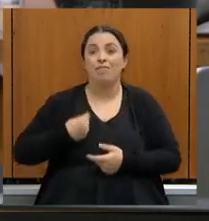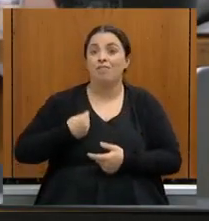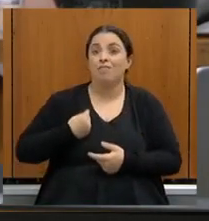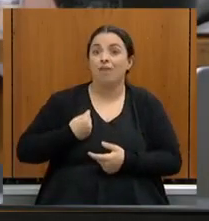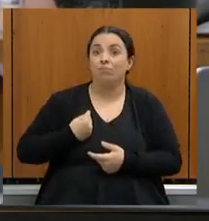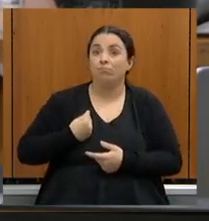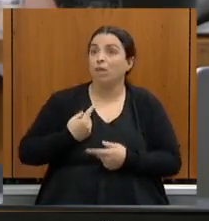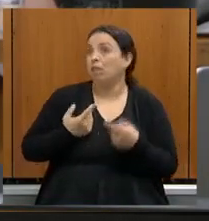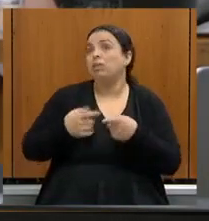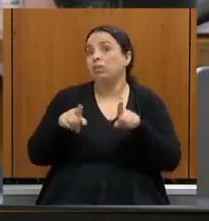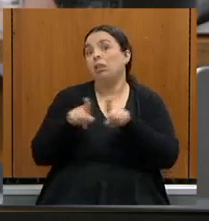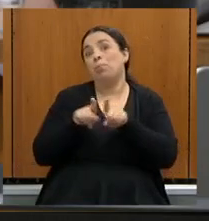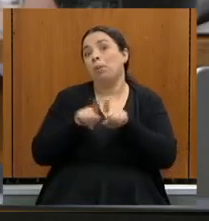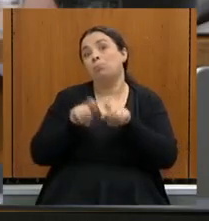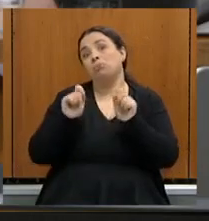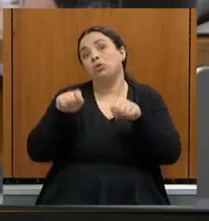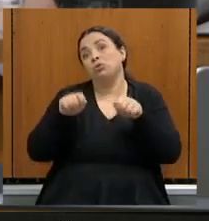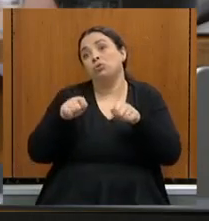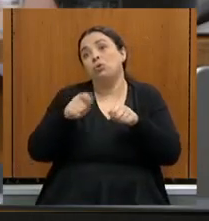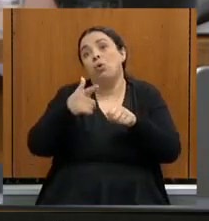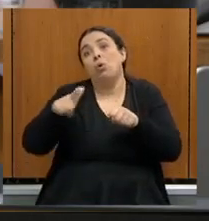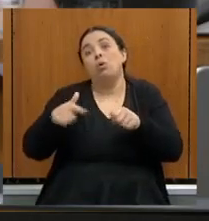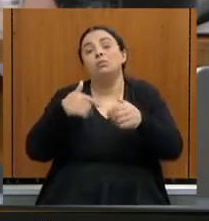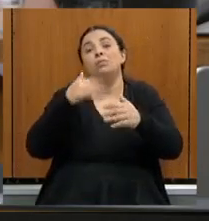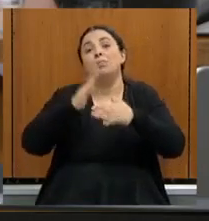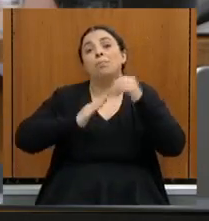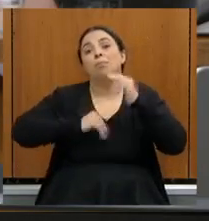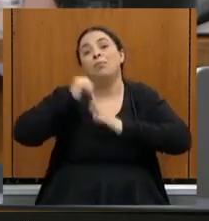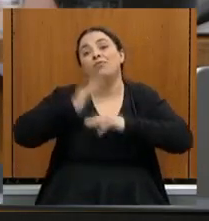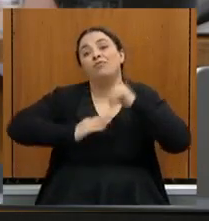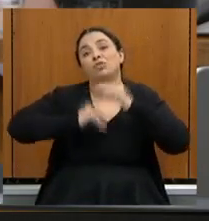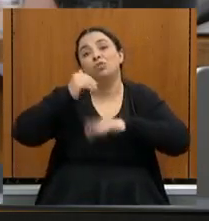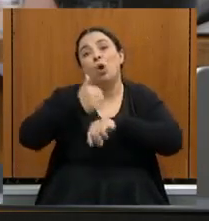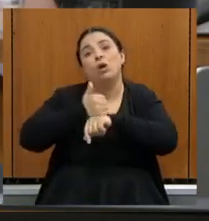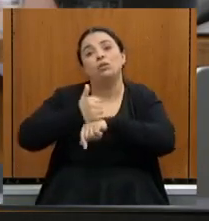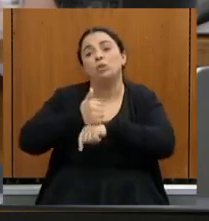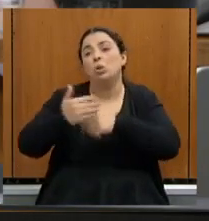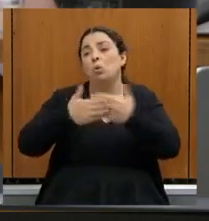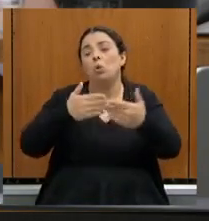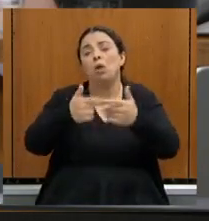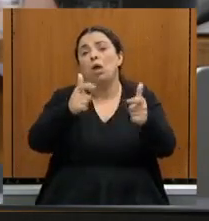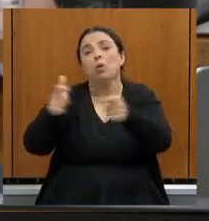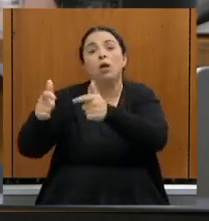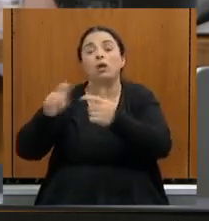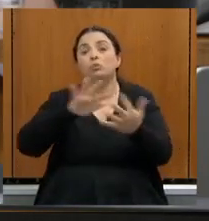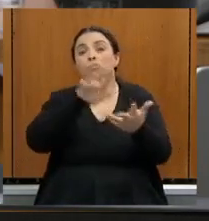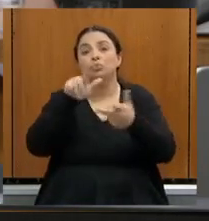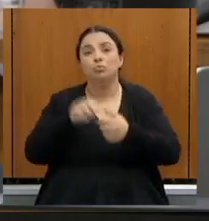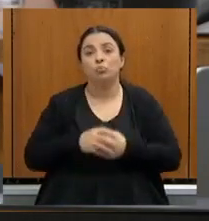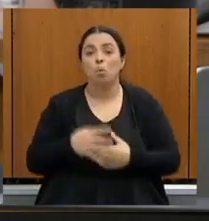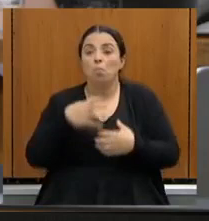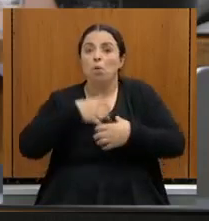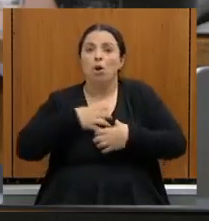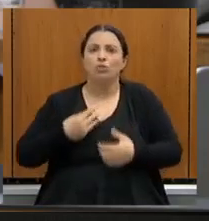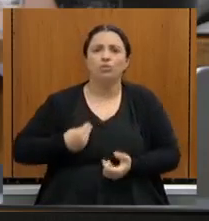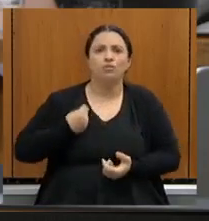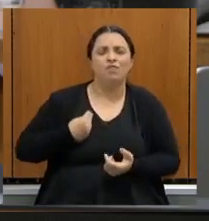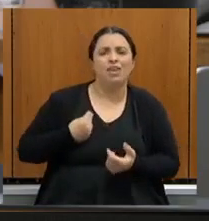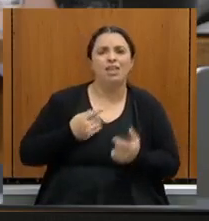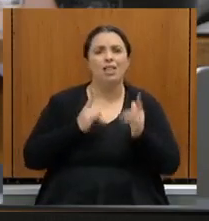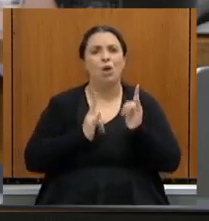em qualquer lugar do mundo os modos de vida os apartamentos os hotéis